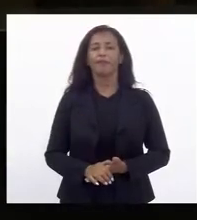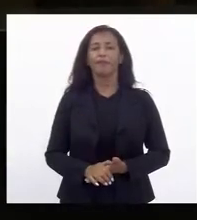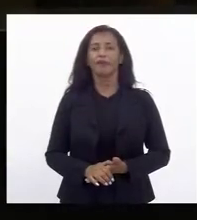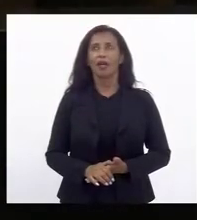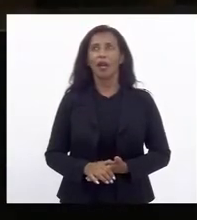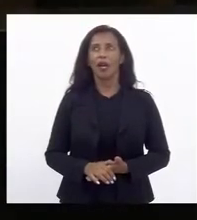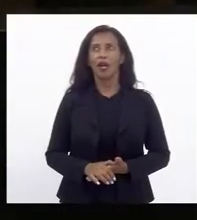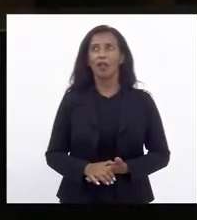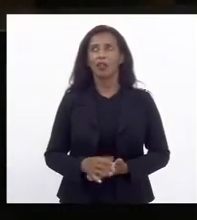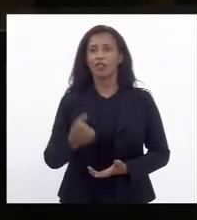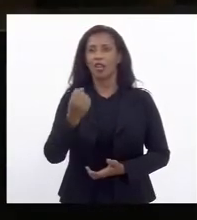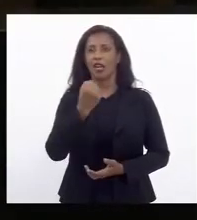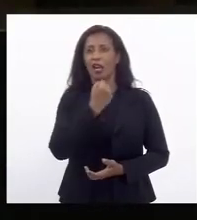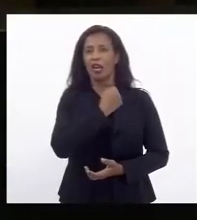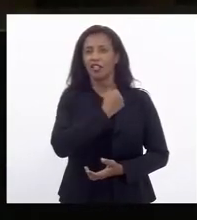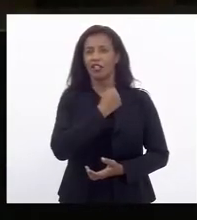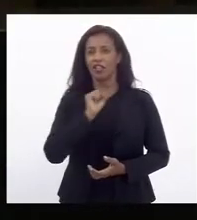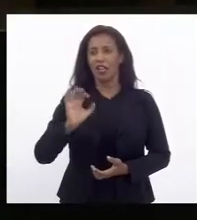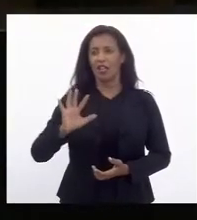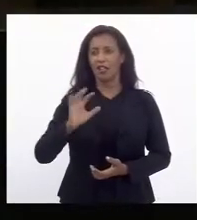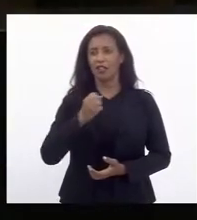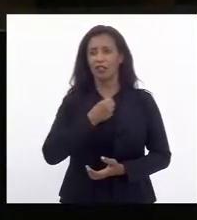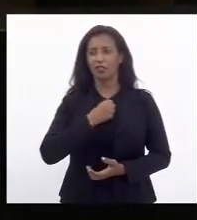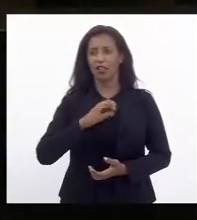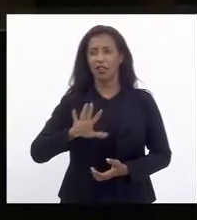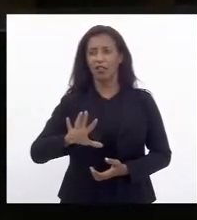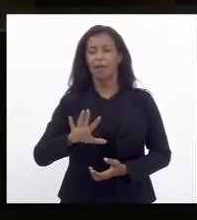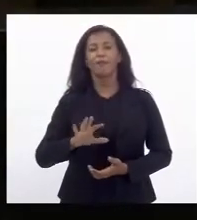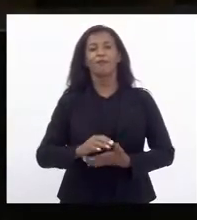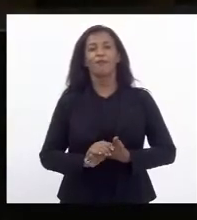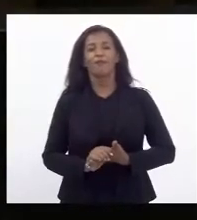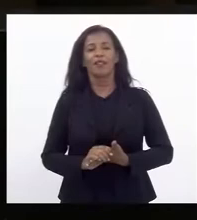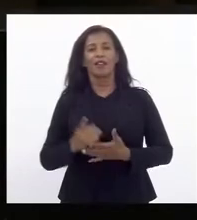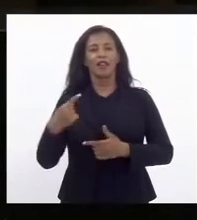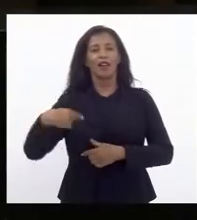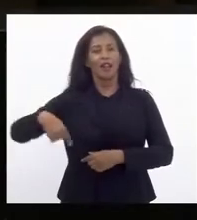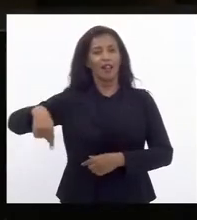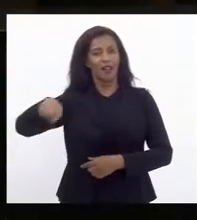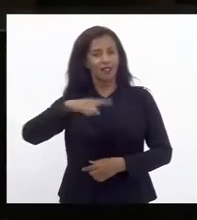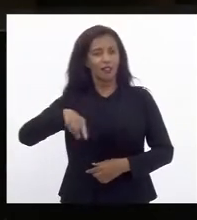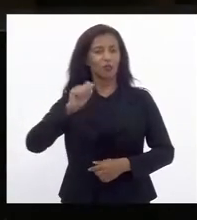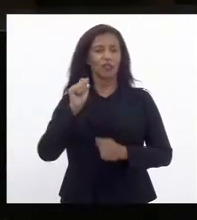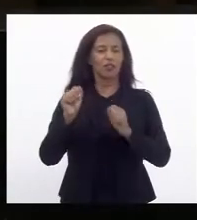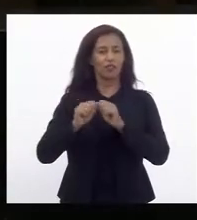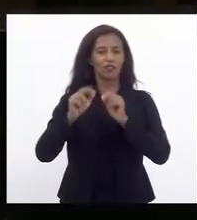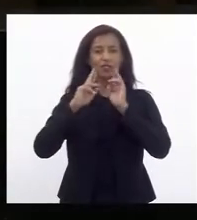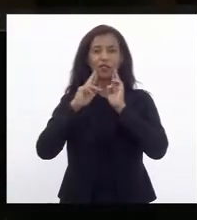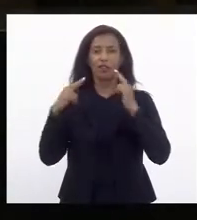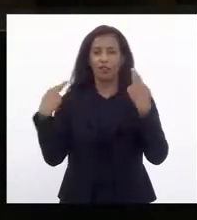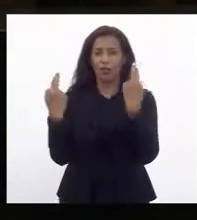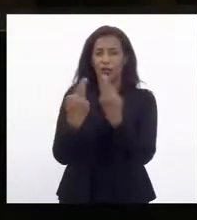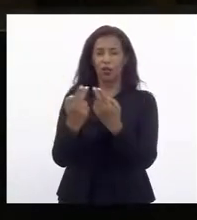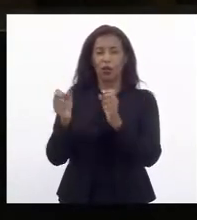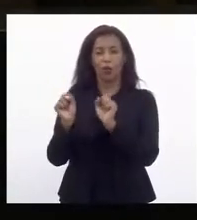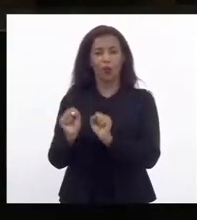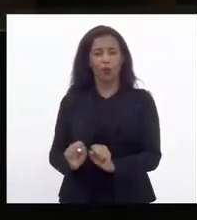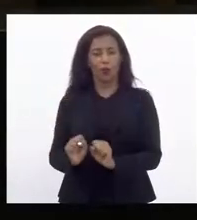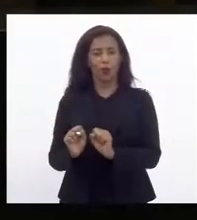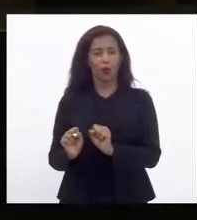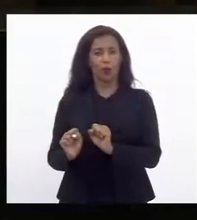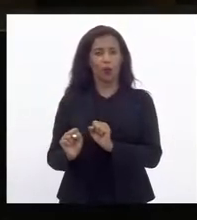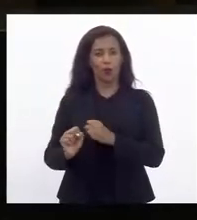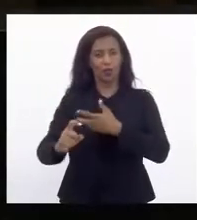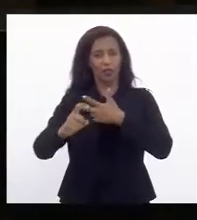a campanha nacional estão no Rio de Janeiro fazendo uma série de reuniões com o Poder Executivo, com o